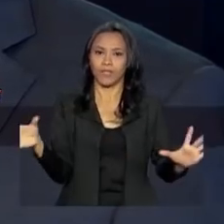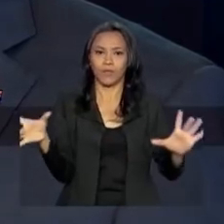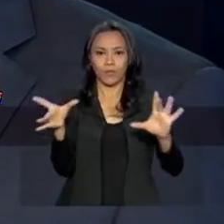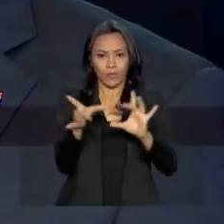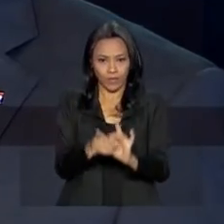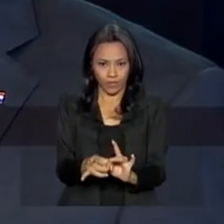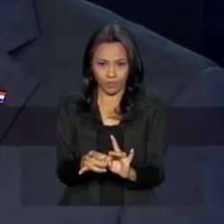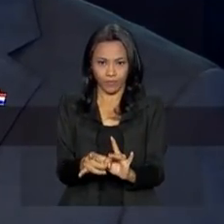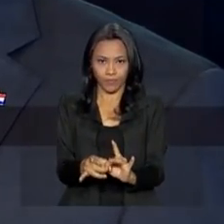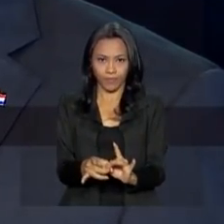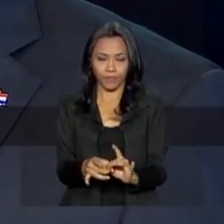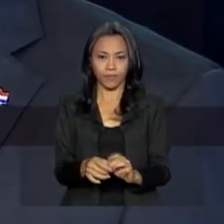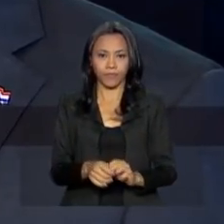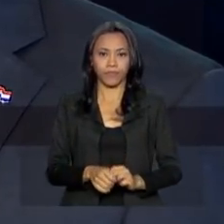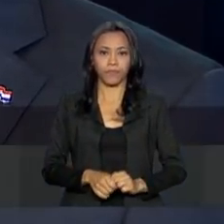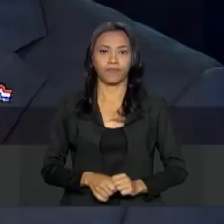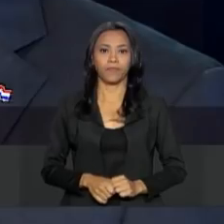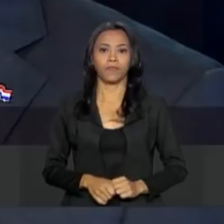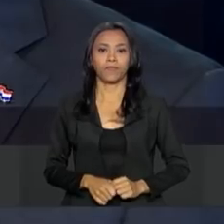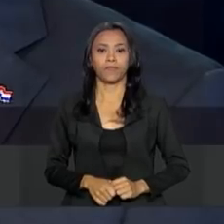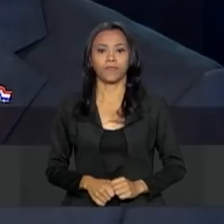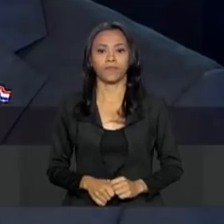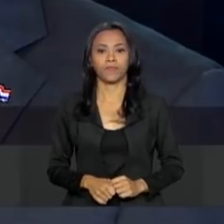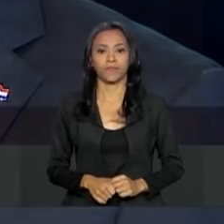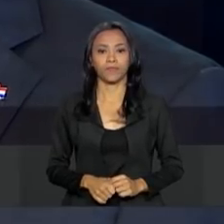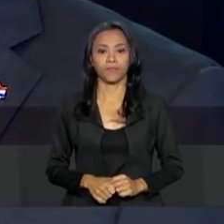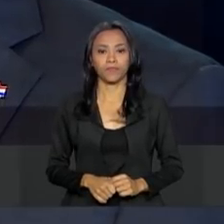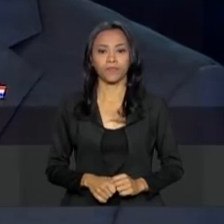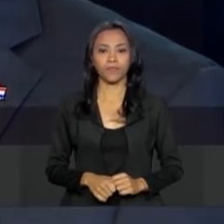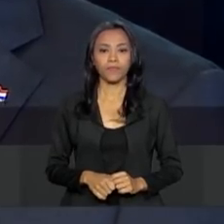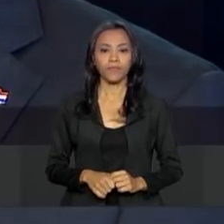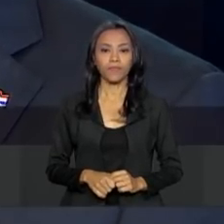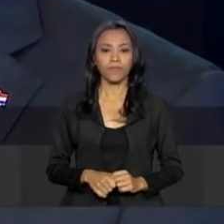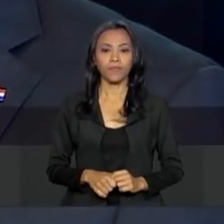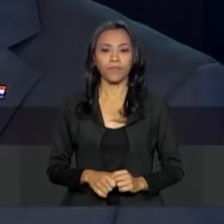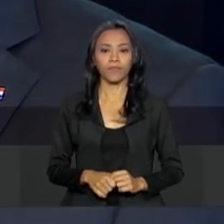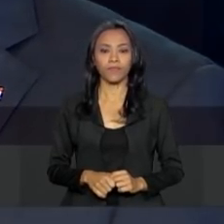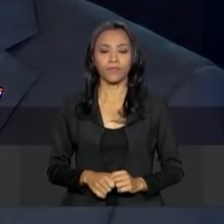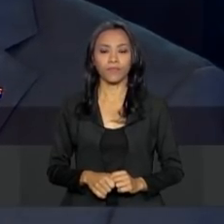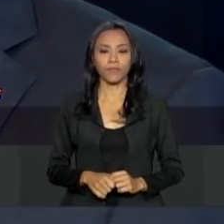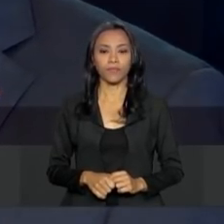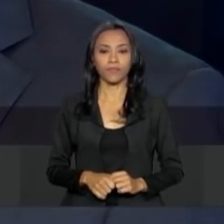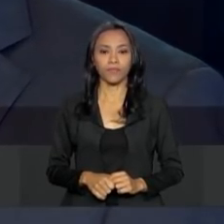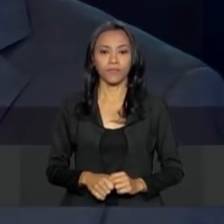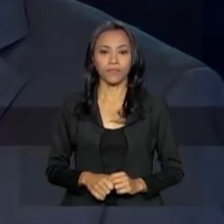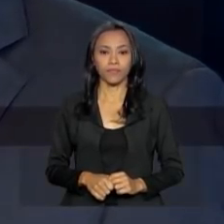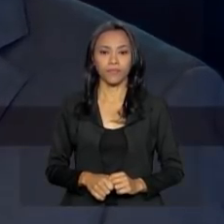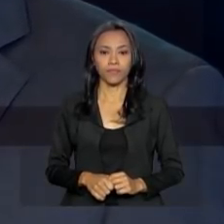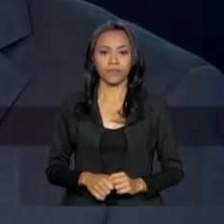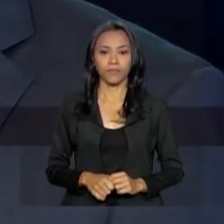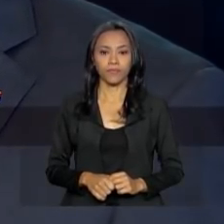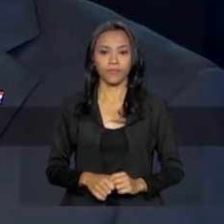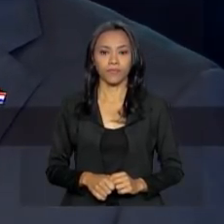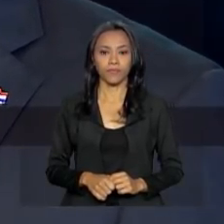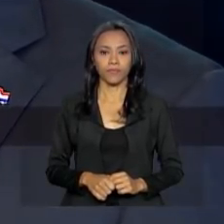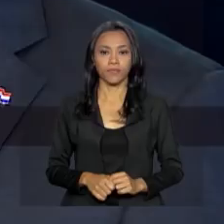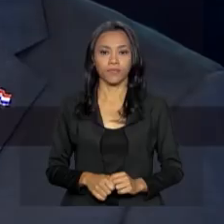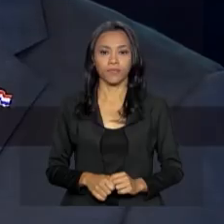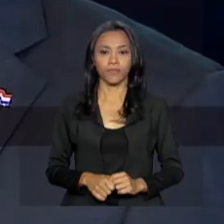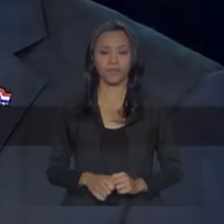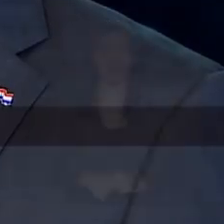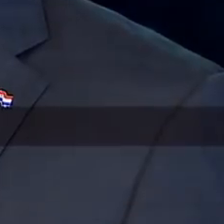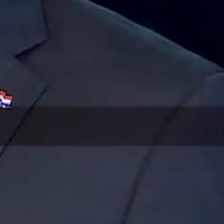pa EC que sea complementar paragu pue Serv